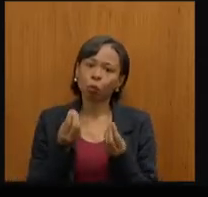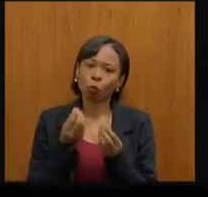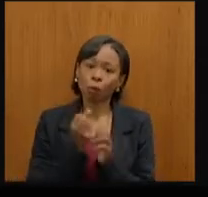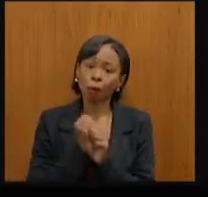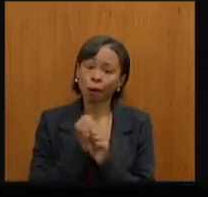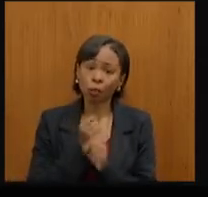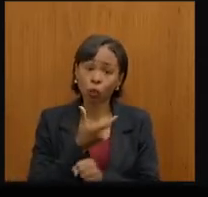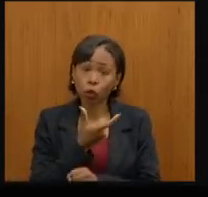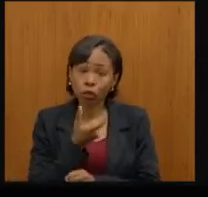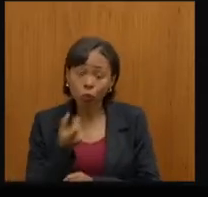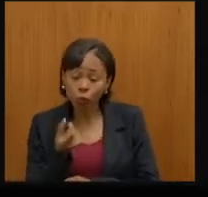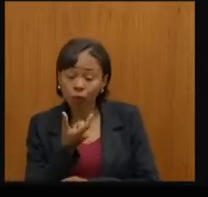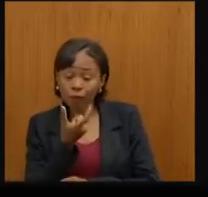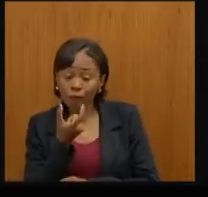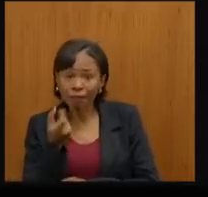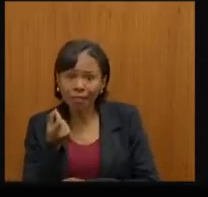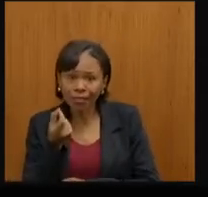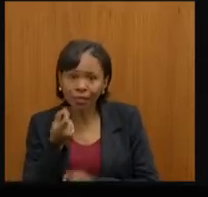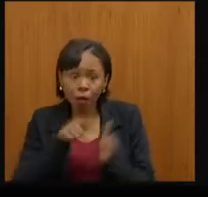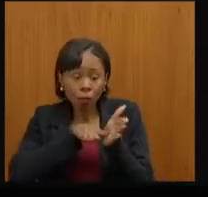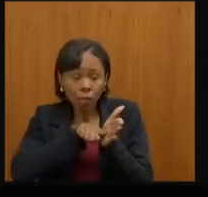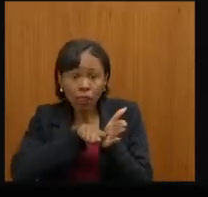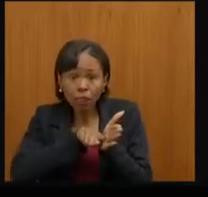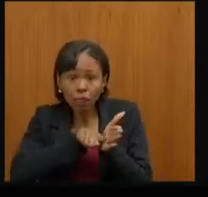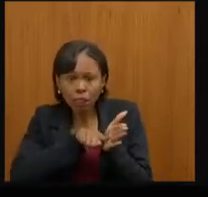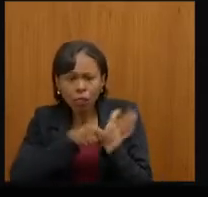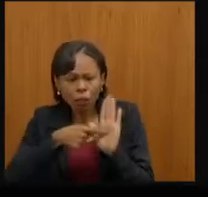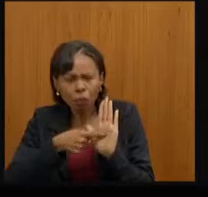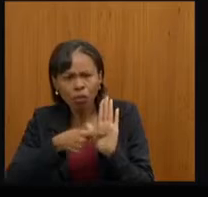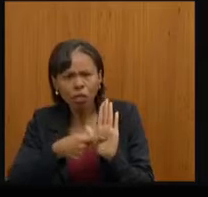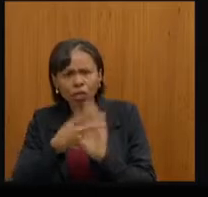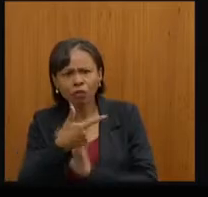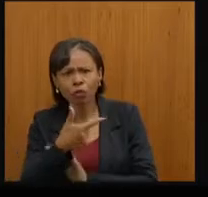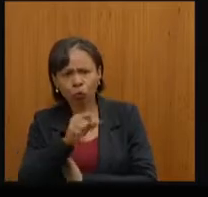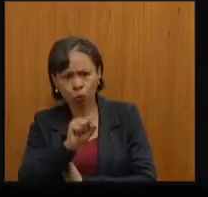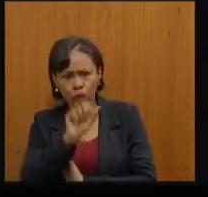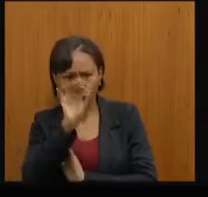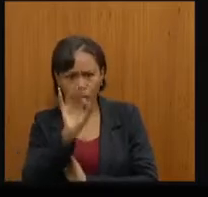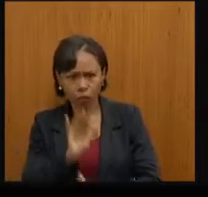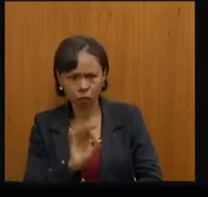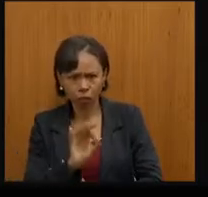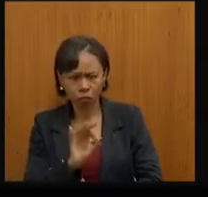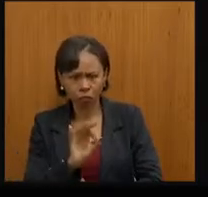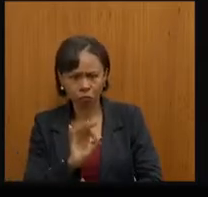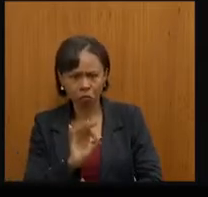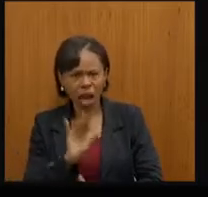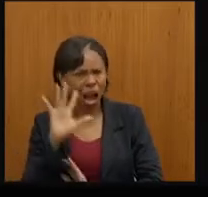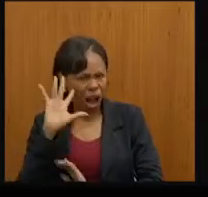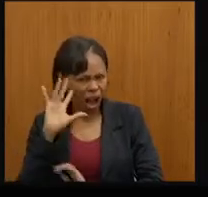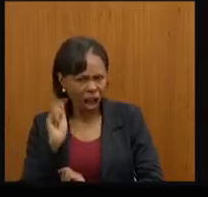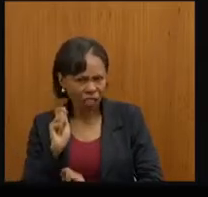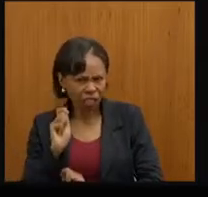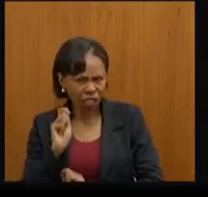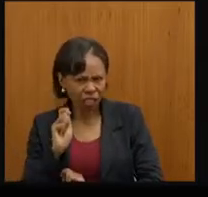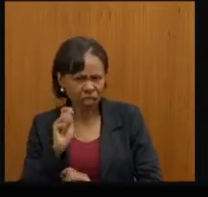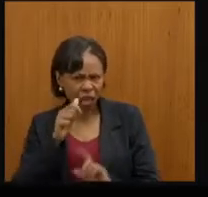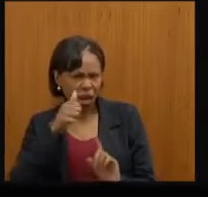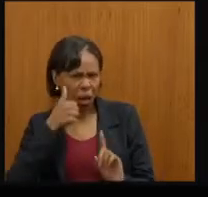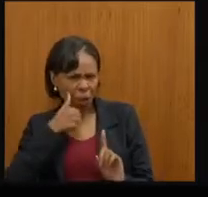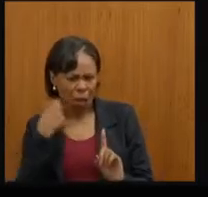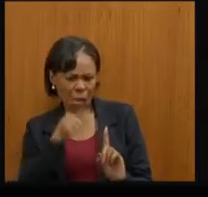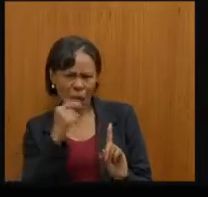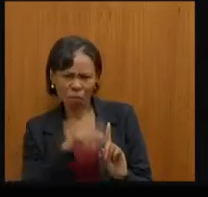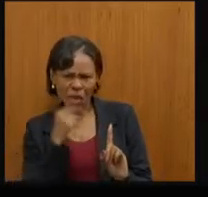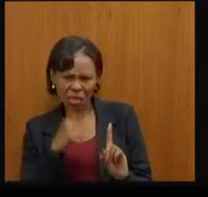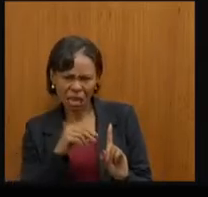2020 uma pesquisa dessa 28 por tempo acha justificável uma mulher apanhar